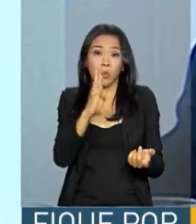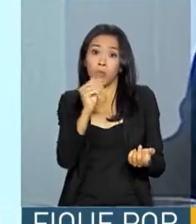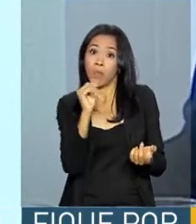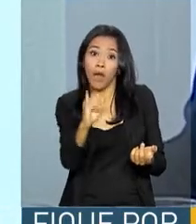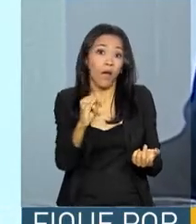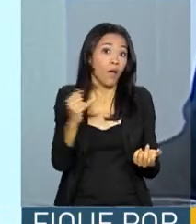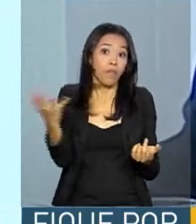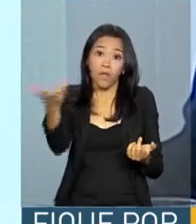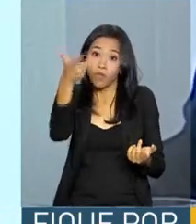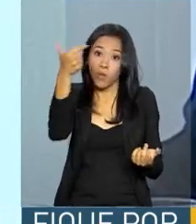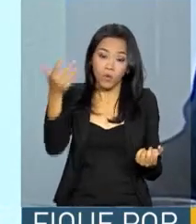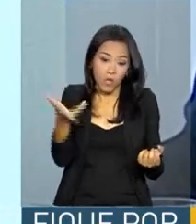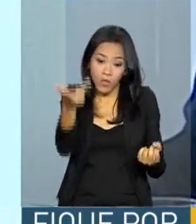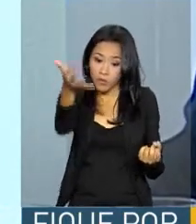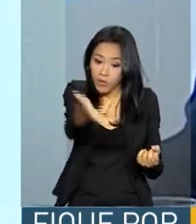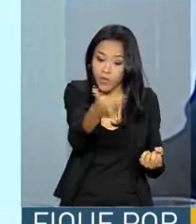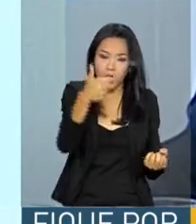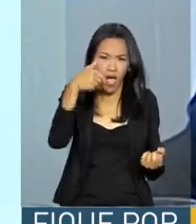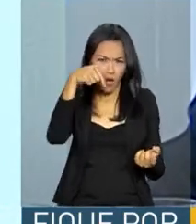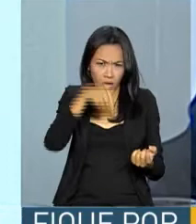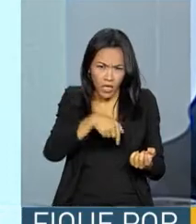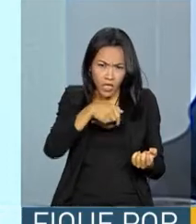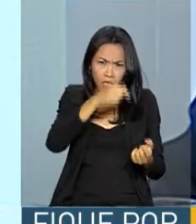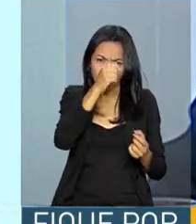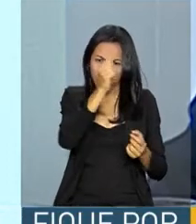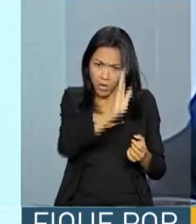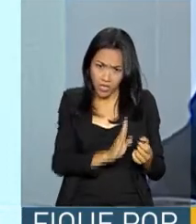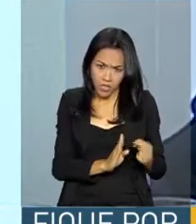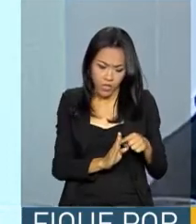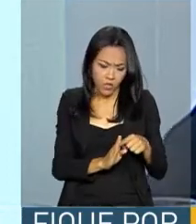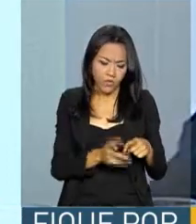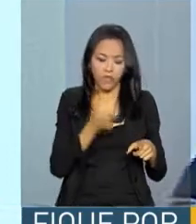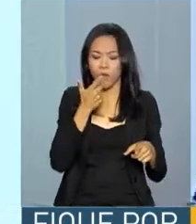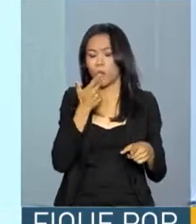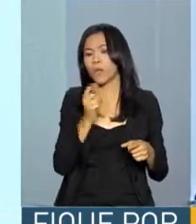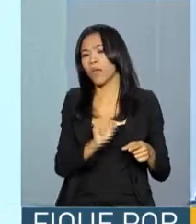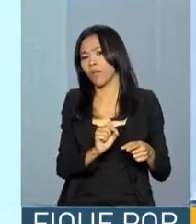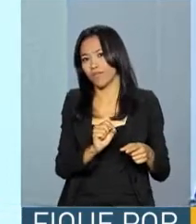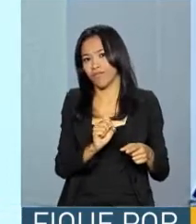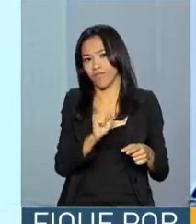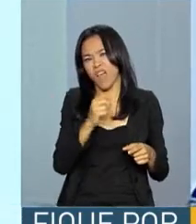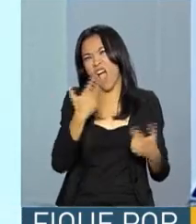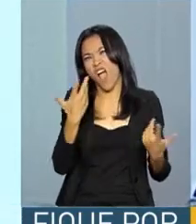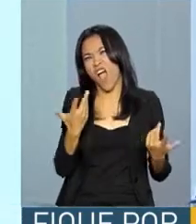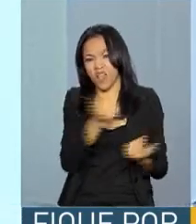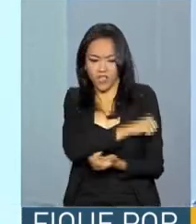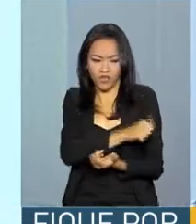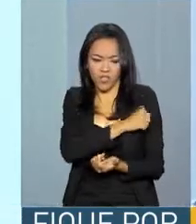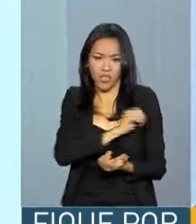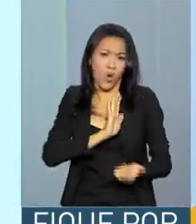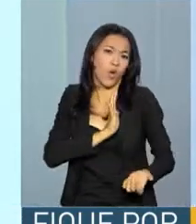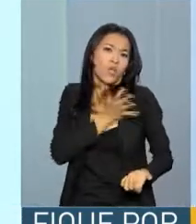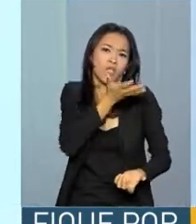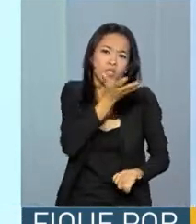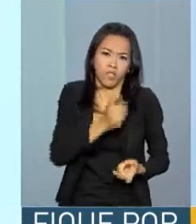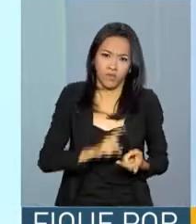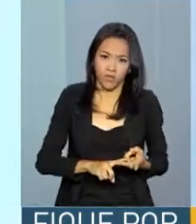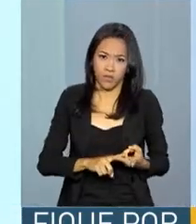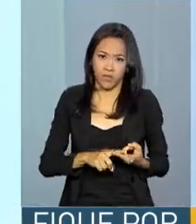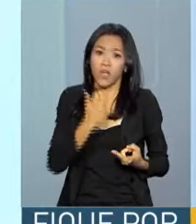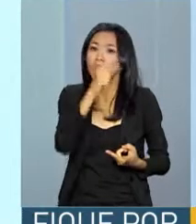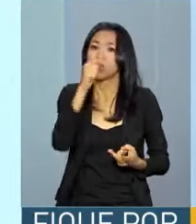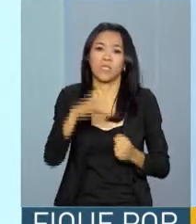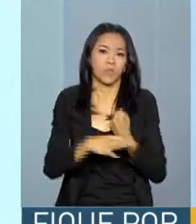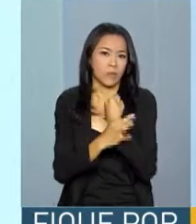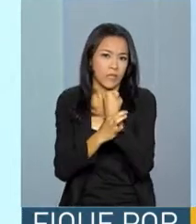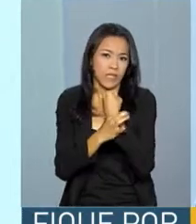certo pessimismo. Quando chegou no nosso representante, disse: ih, rapaz, Rio de Janeiro, horror. Janeiro, uma insegurança